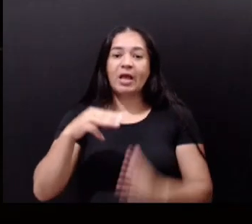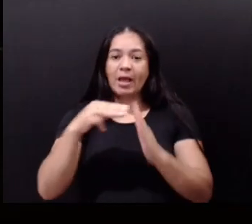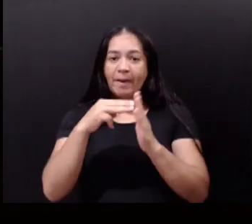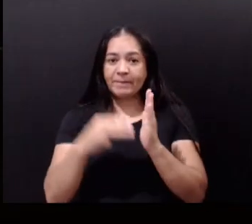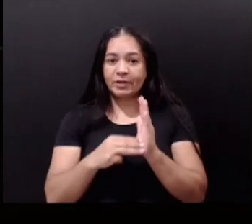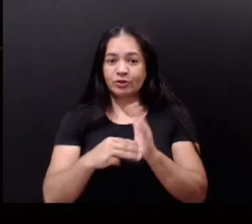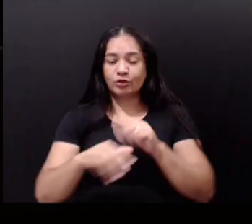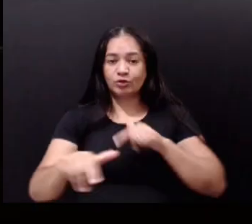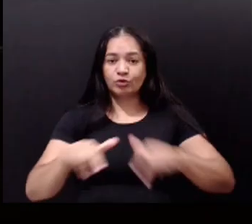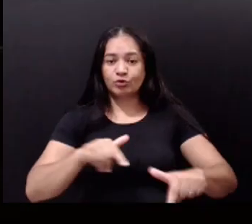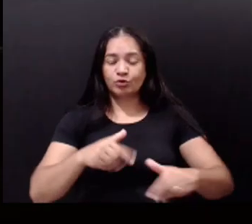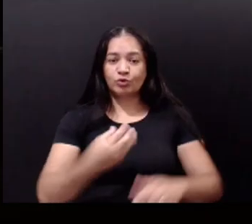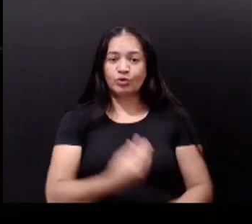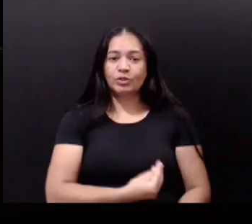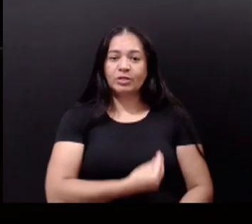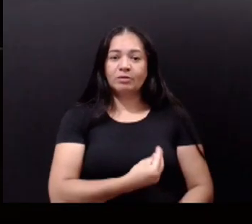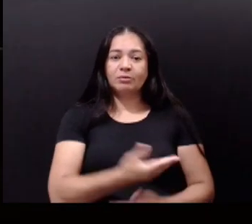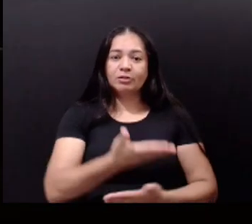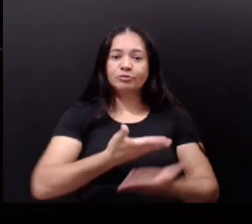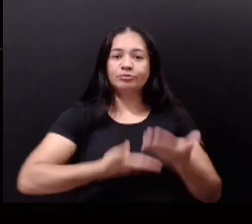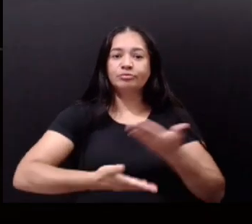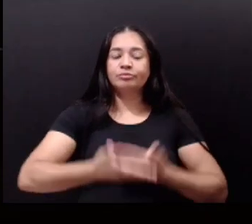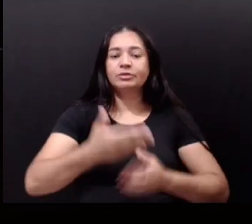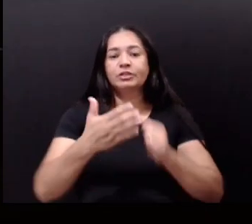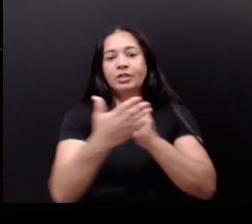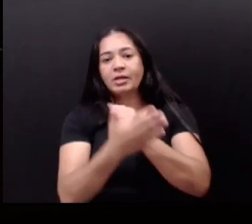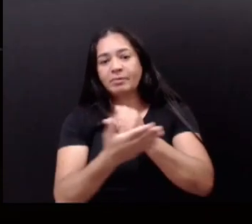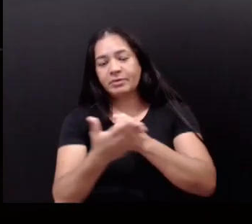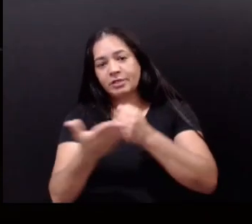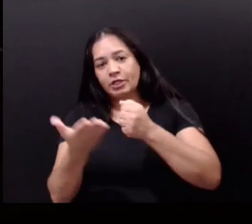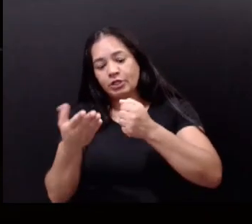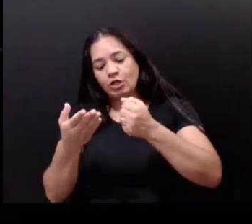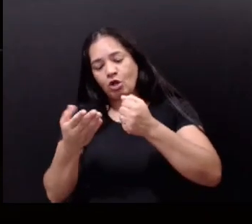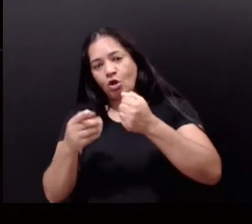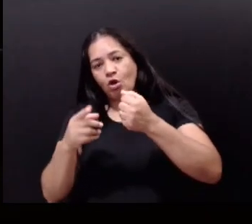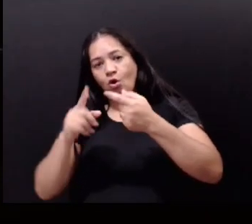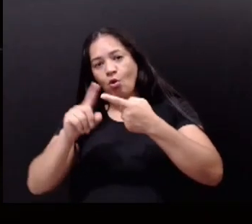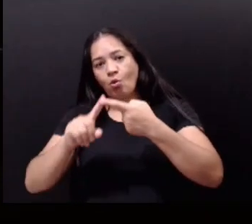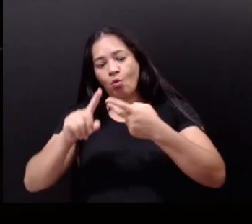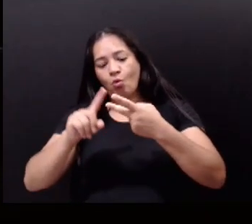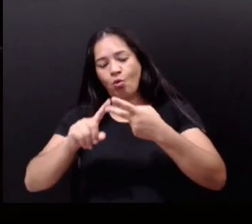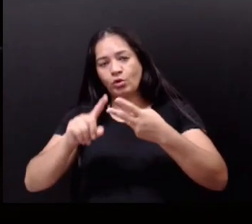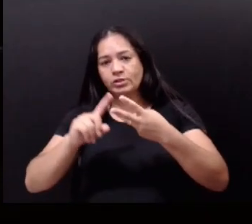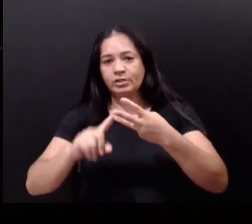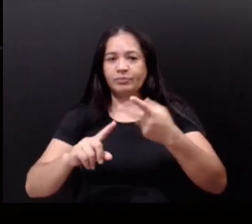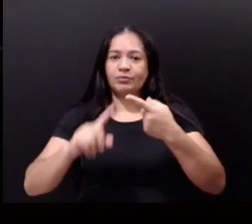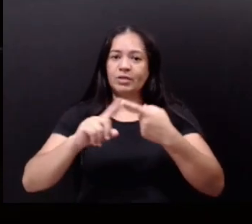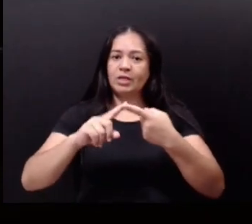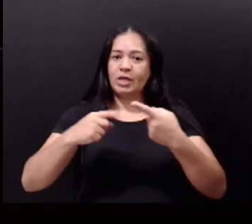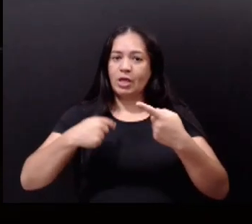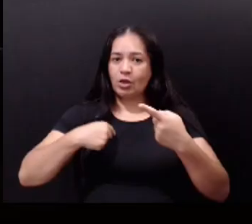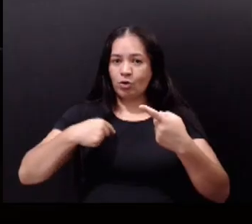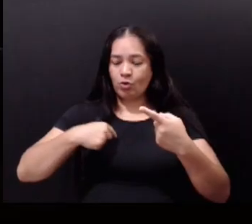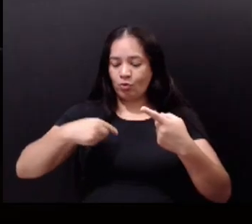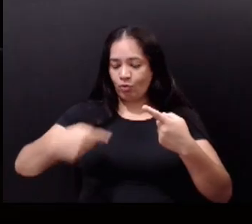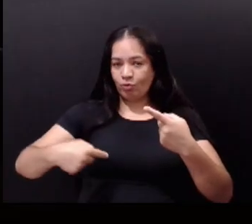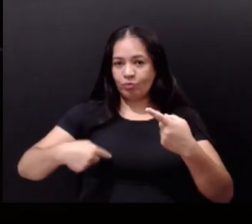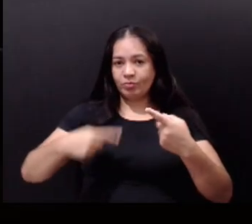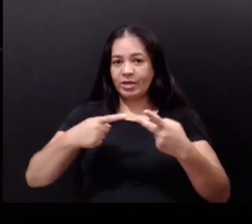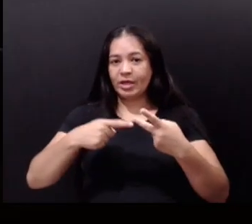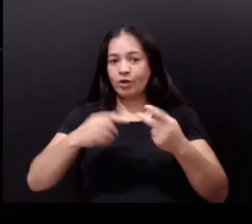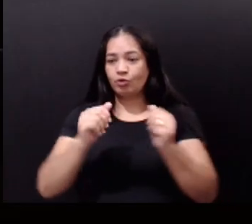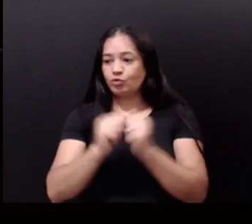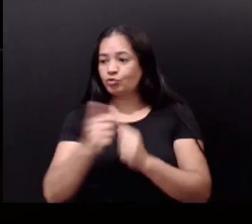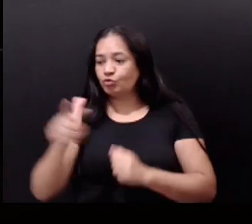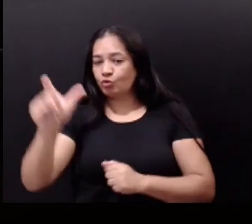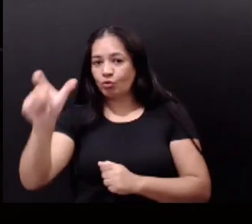convivência, ela é baseada por 3 eixos, né? Que é o eu comigo, eu com o outro e eu com a cidade. Legal. Então tá